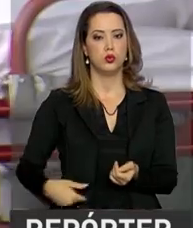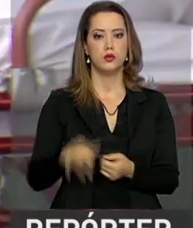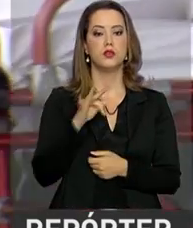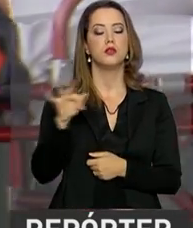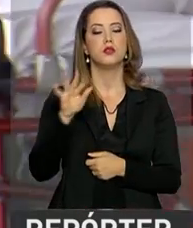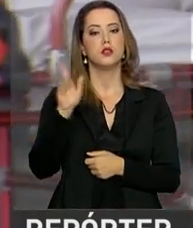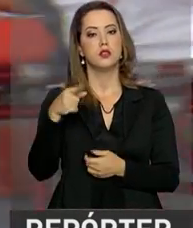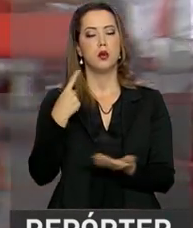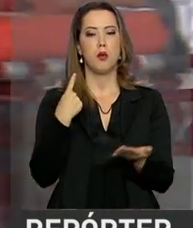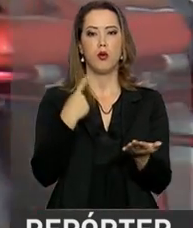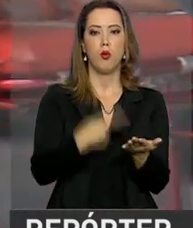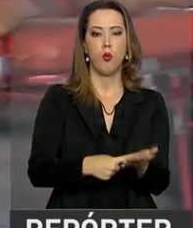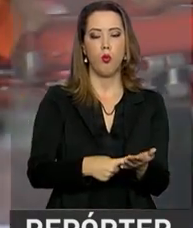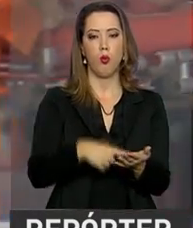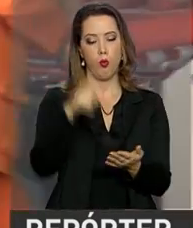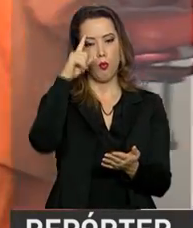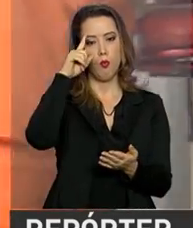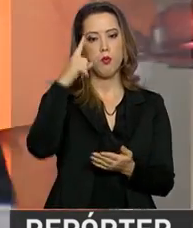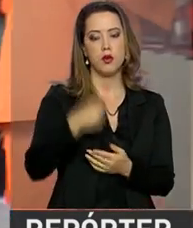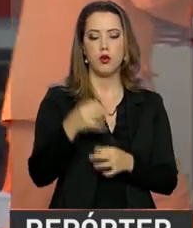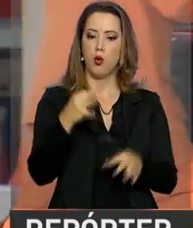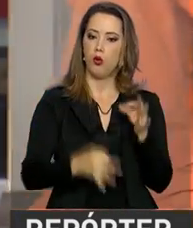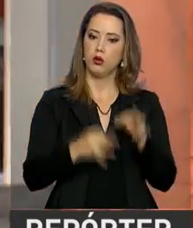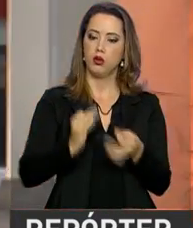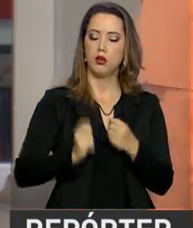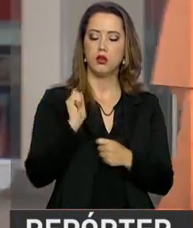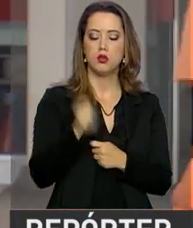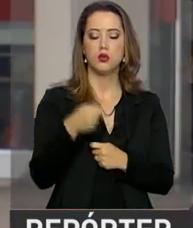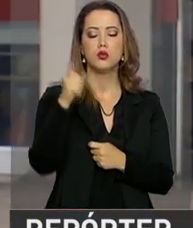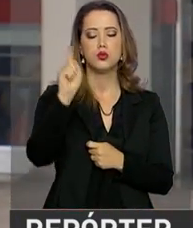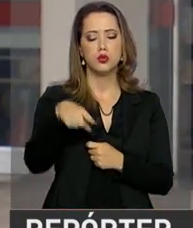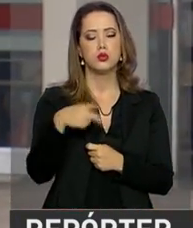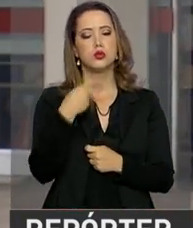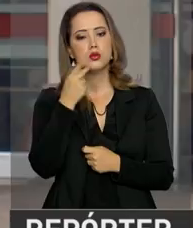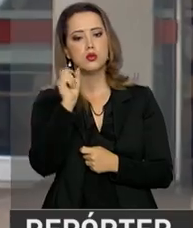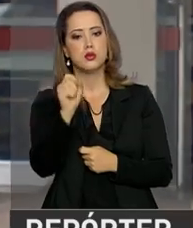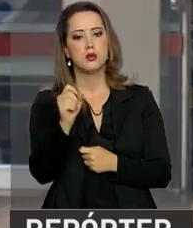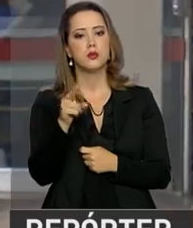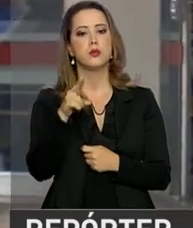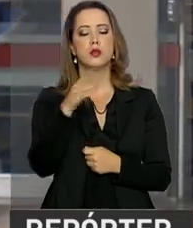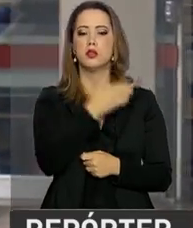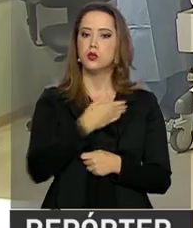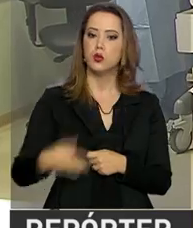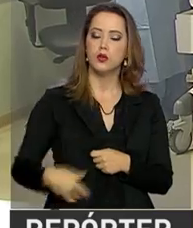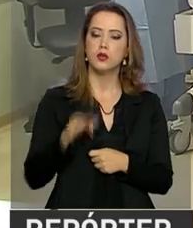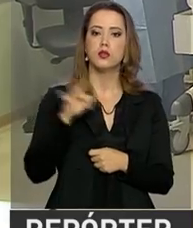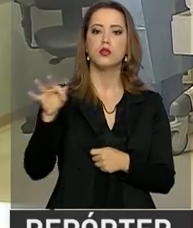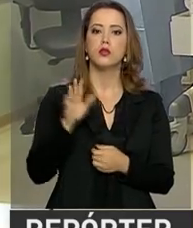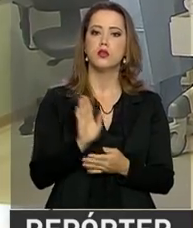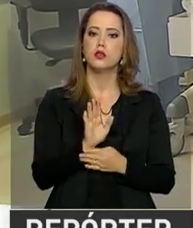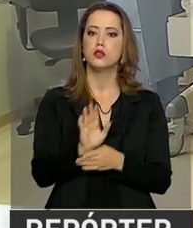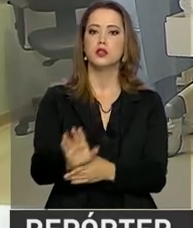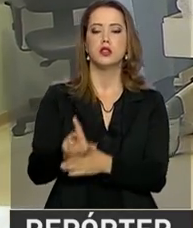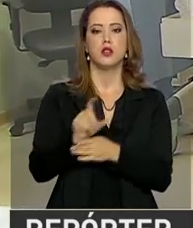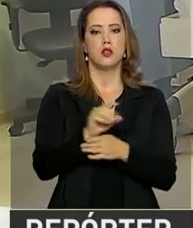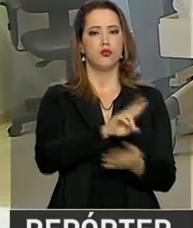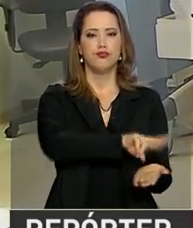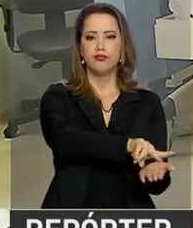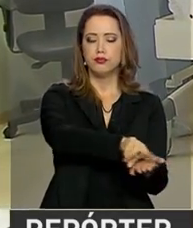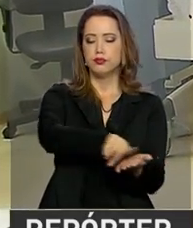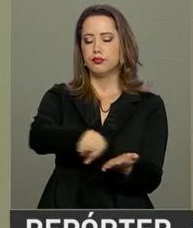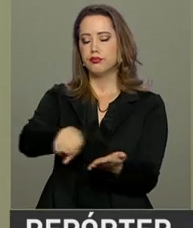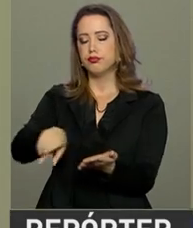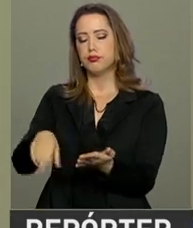decisões judiciais são de sentenças que determinam que a união adquira medicamentos e itens como álcool gel loção